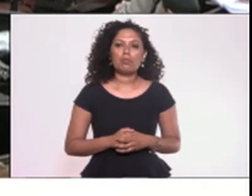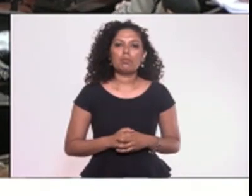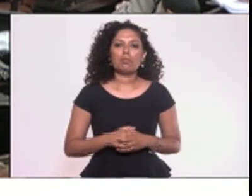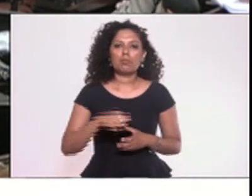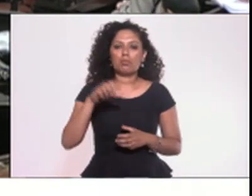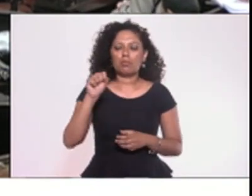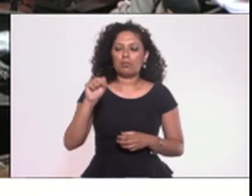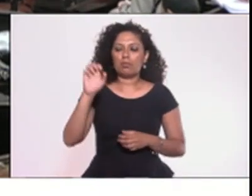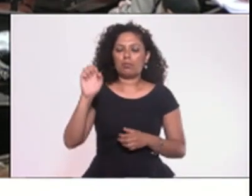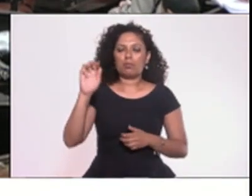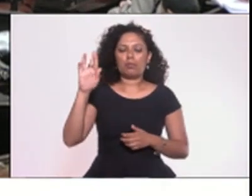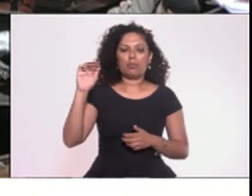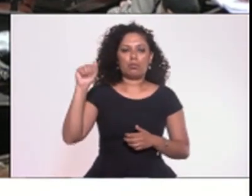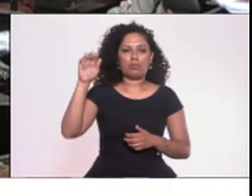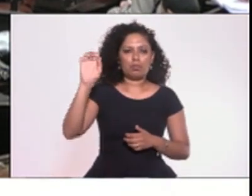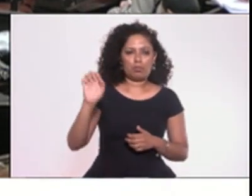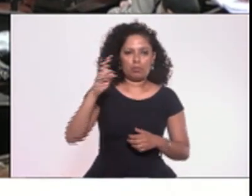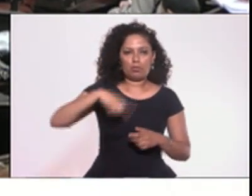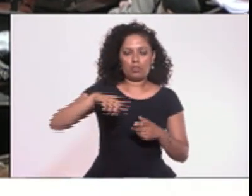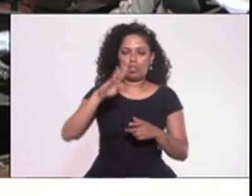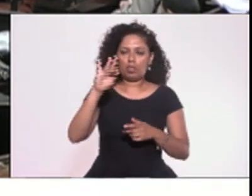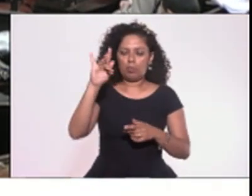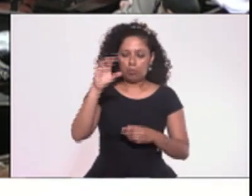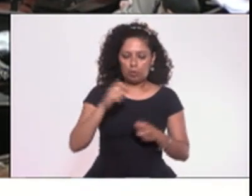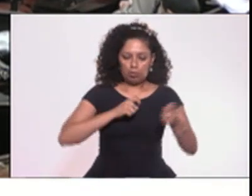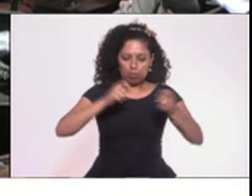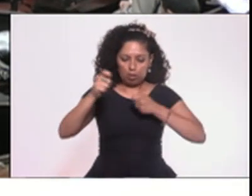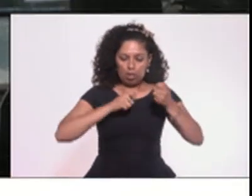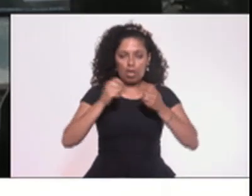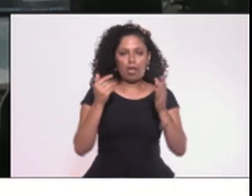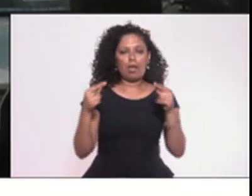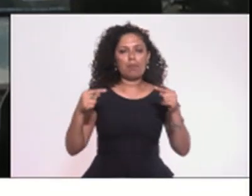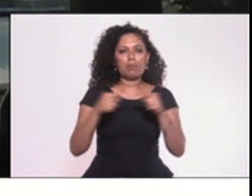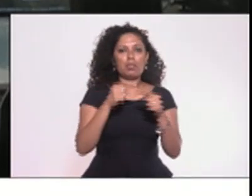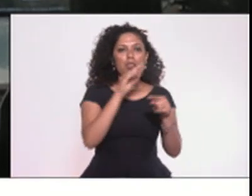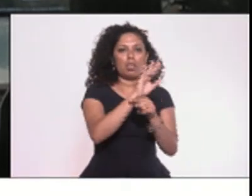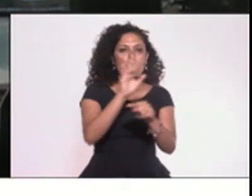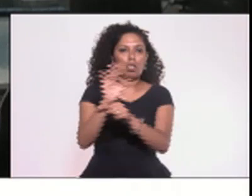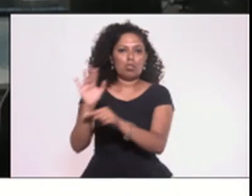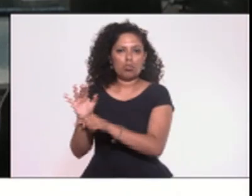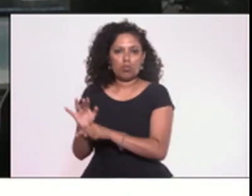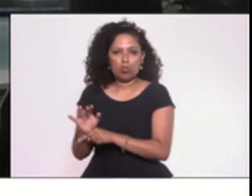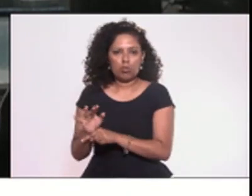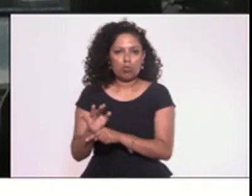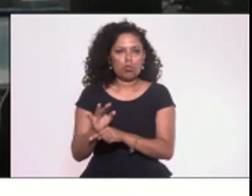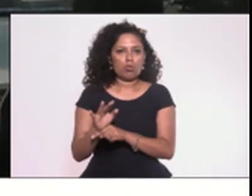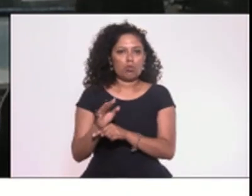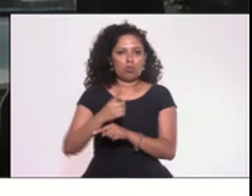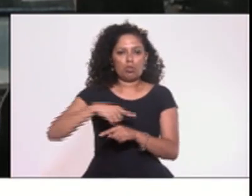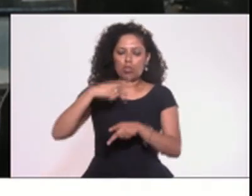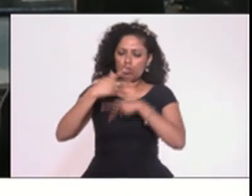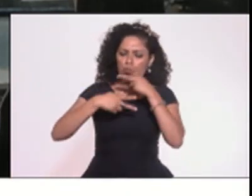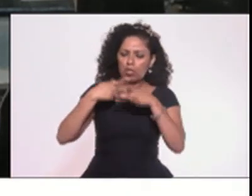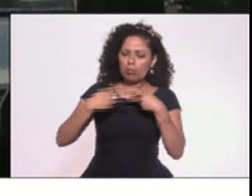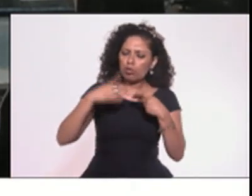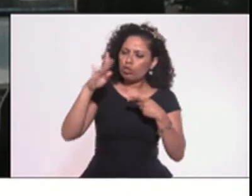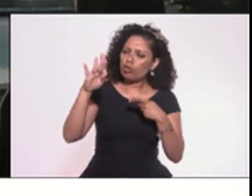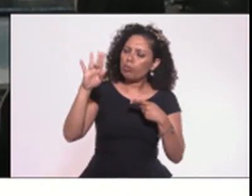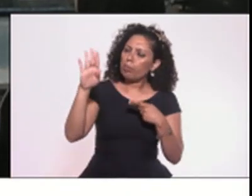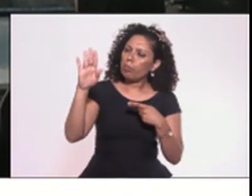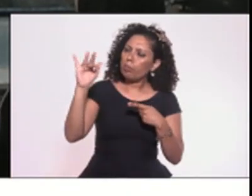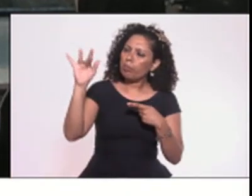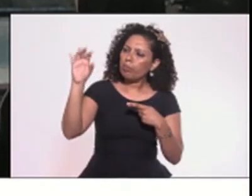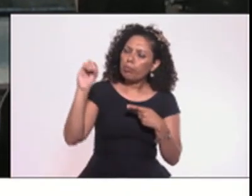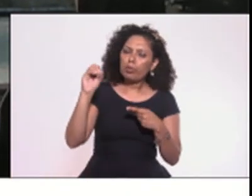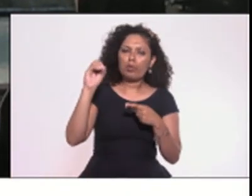Sebrae, a bioeconomia, ela consiste em iniciativas que utilizem, porque a gente falou aqui de bioeconomia, o que é isso, né?